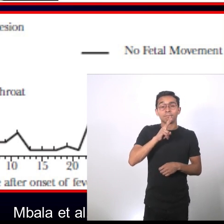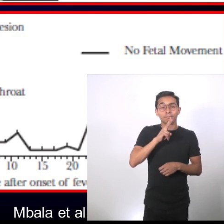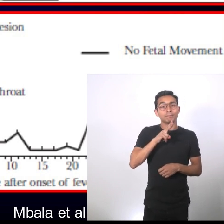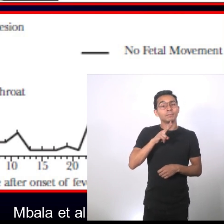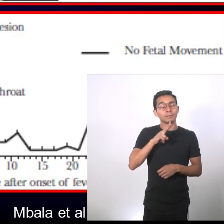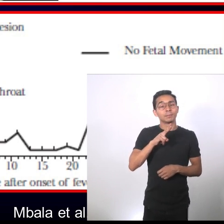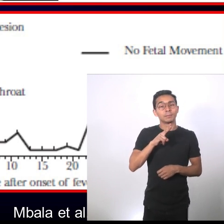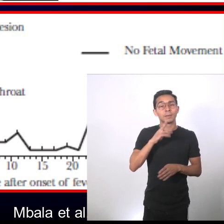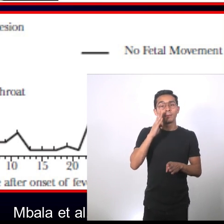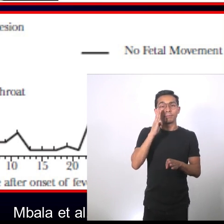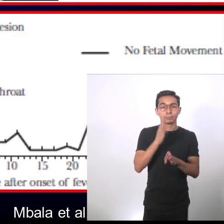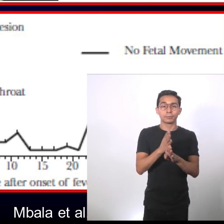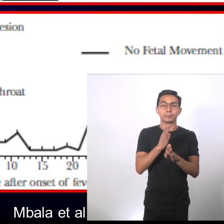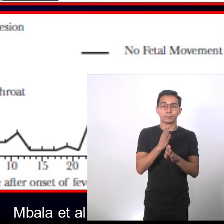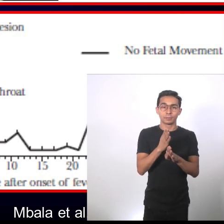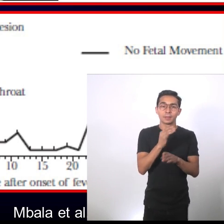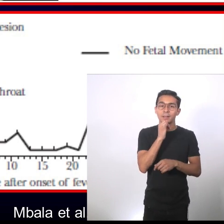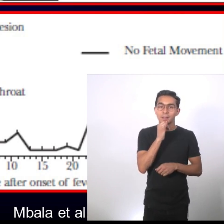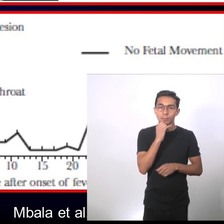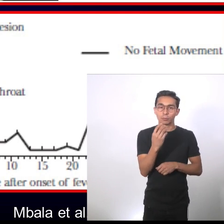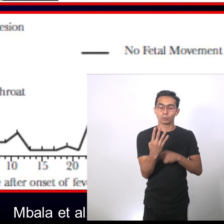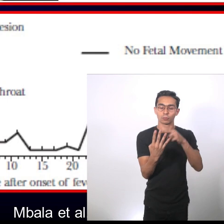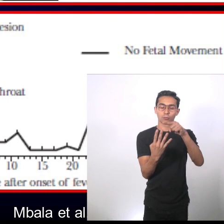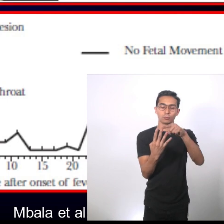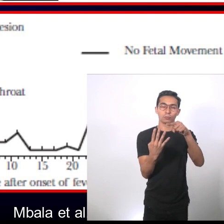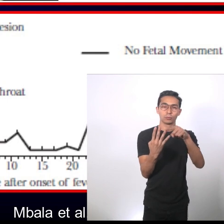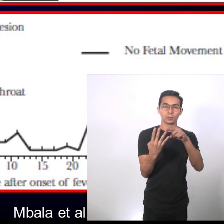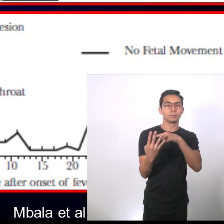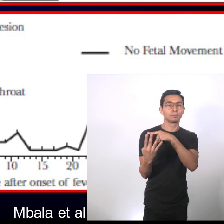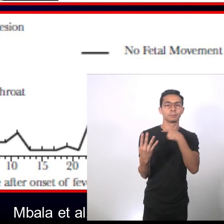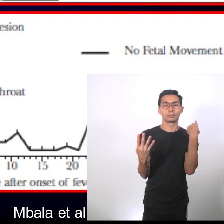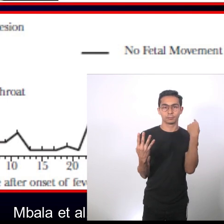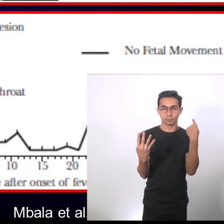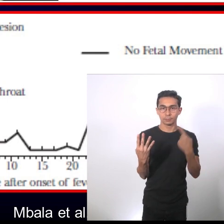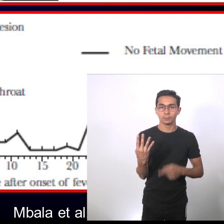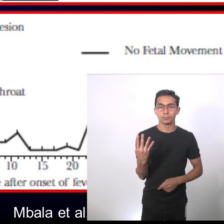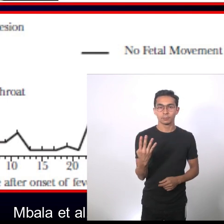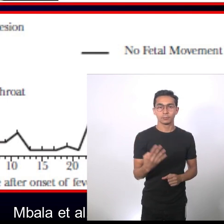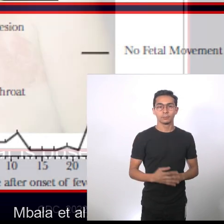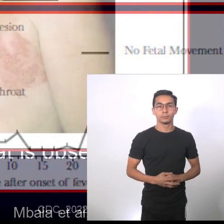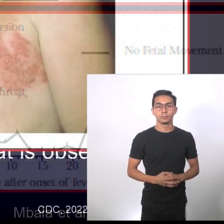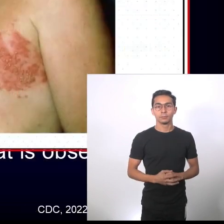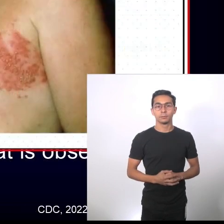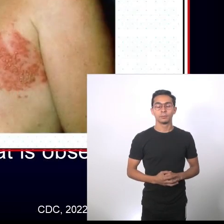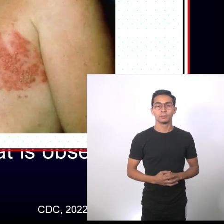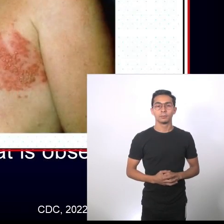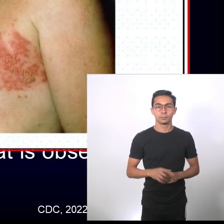determinante naqueles 2 casos de óbitos fetais. O próximo, por favor.